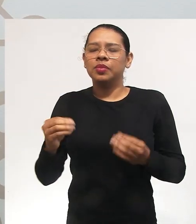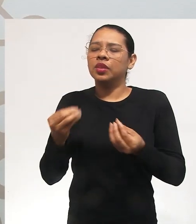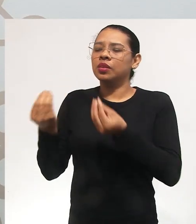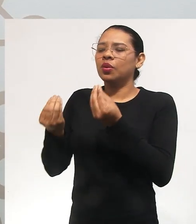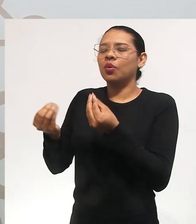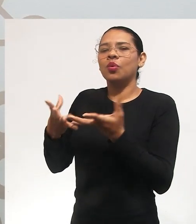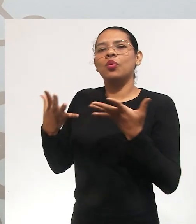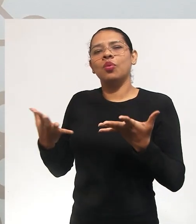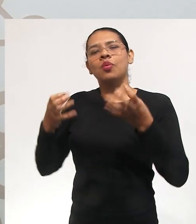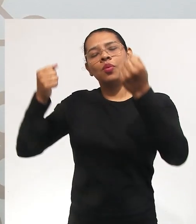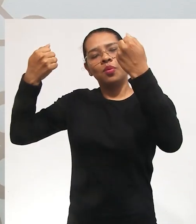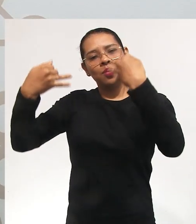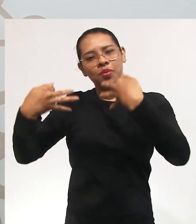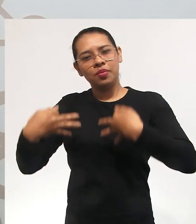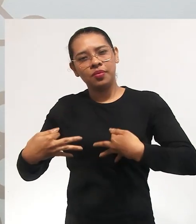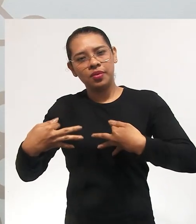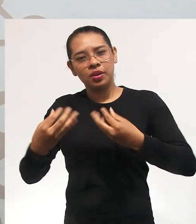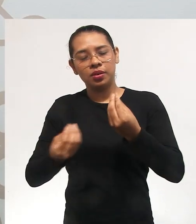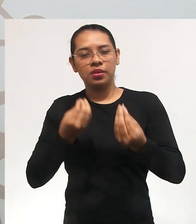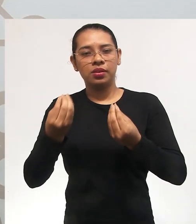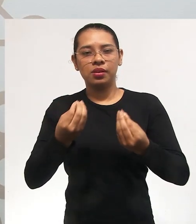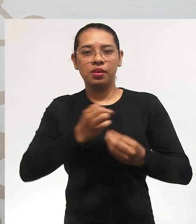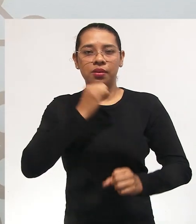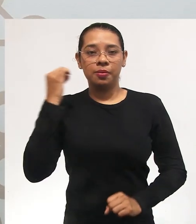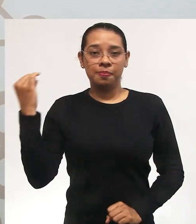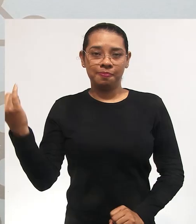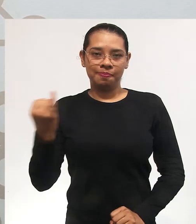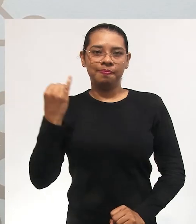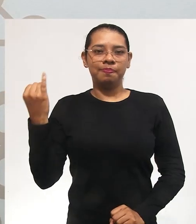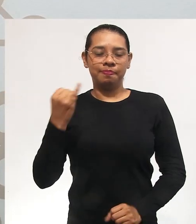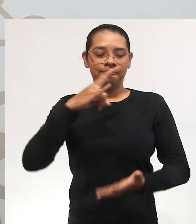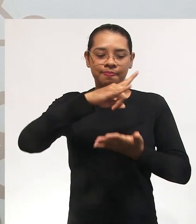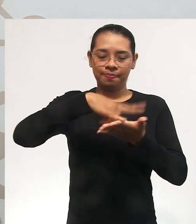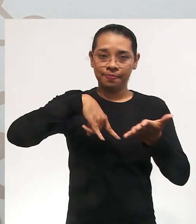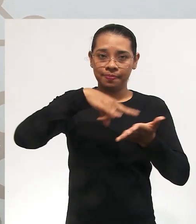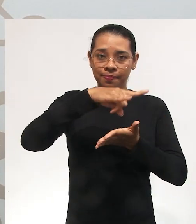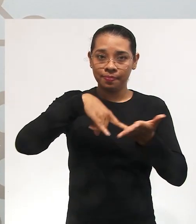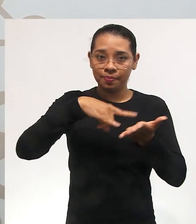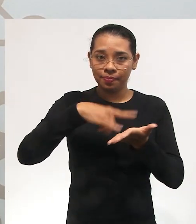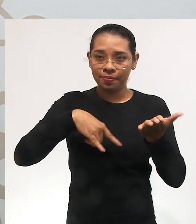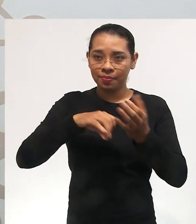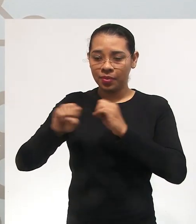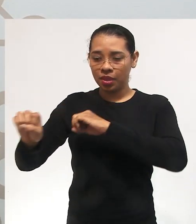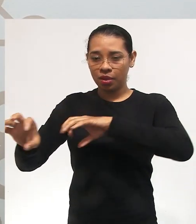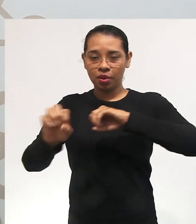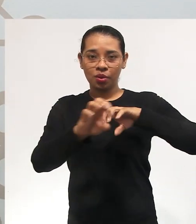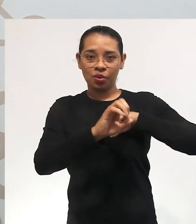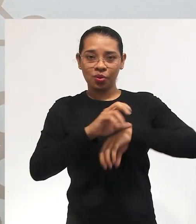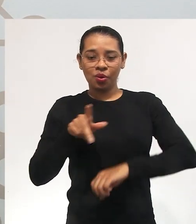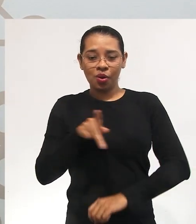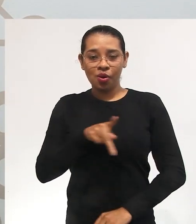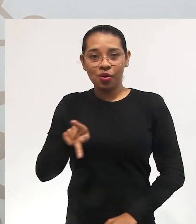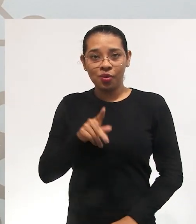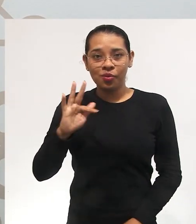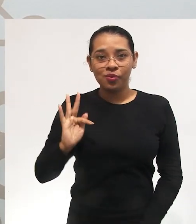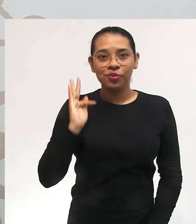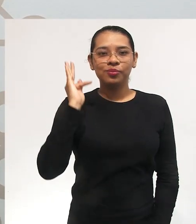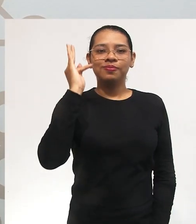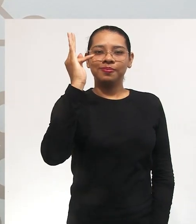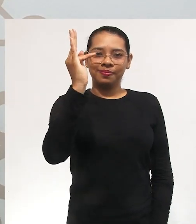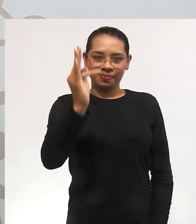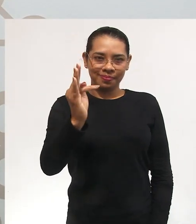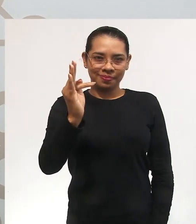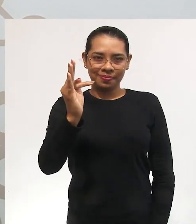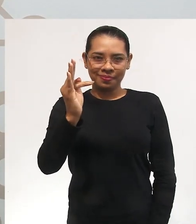e como assim, falar um pouquinho da importância desse documento para as nossos